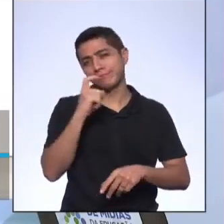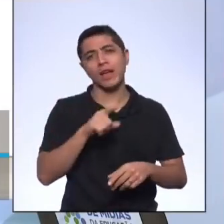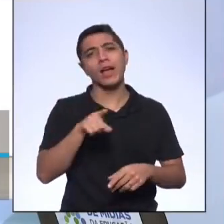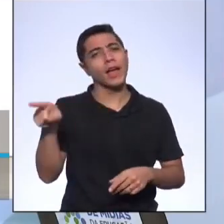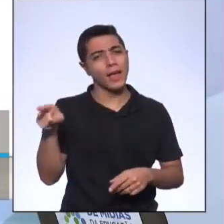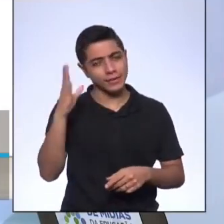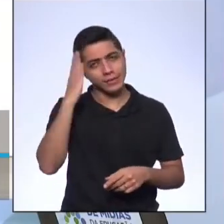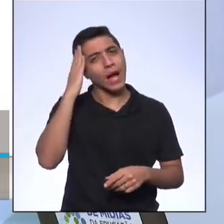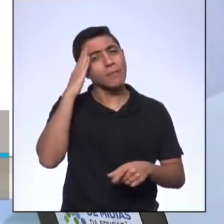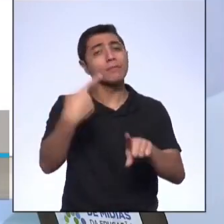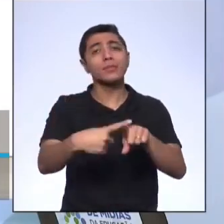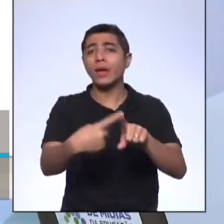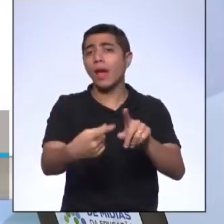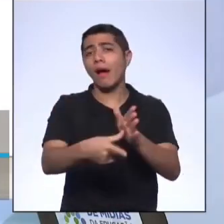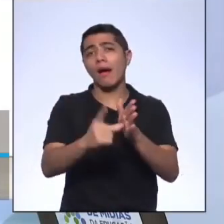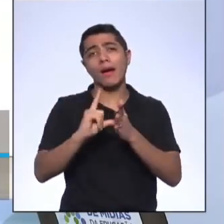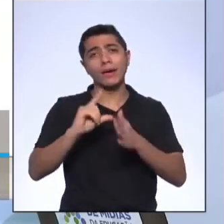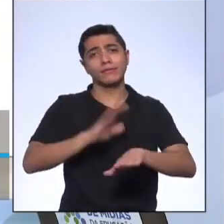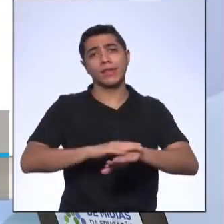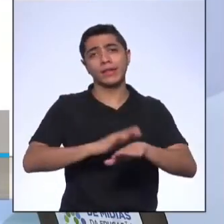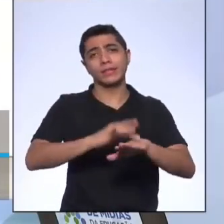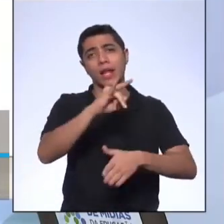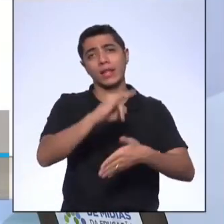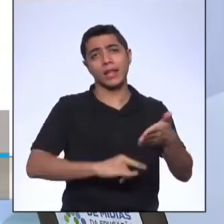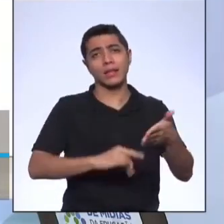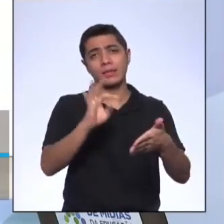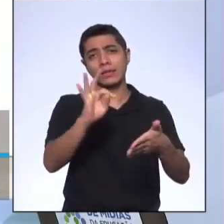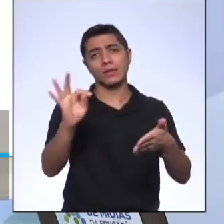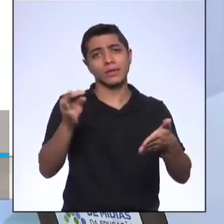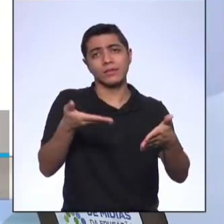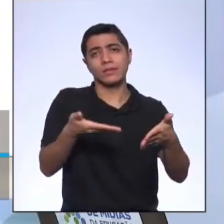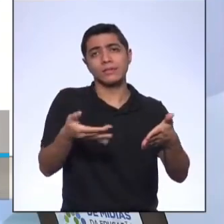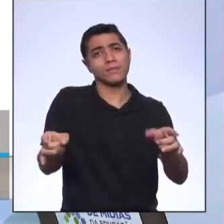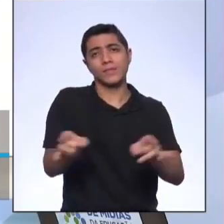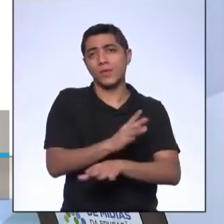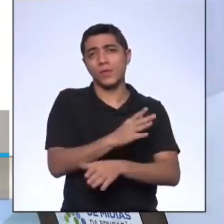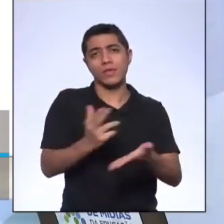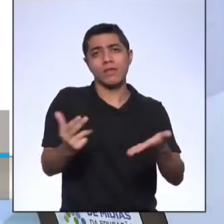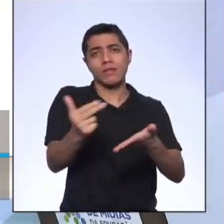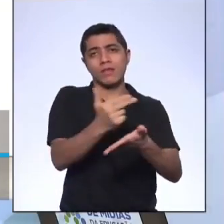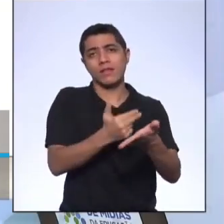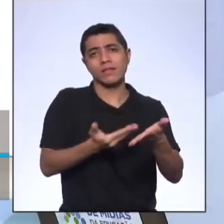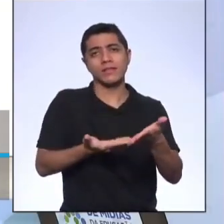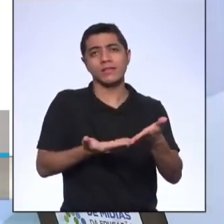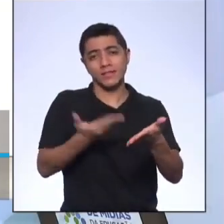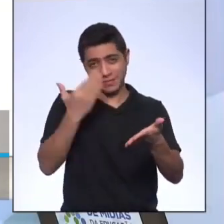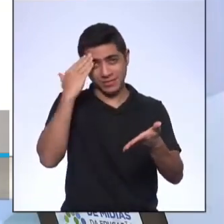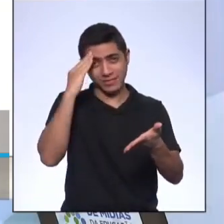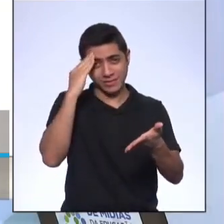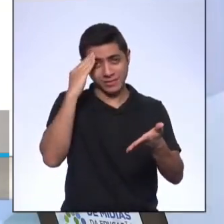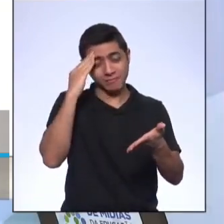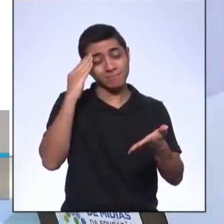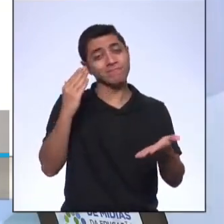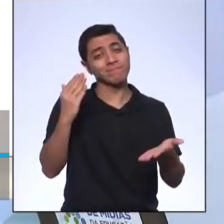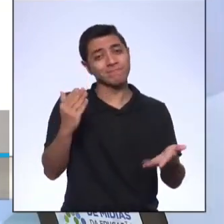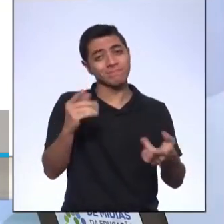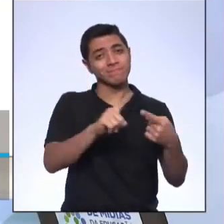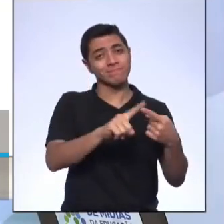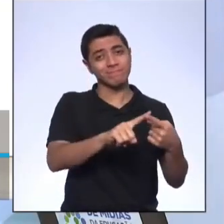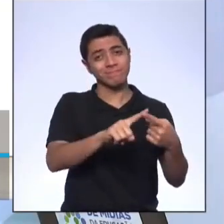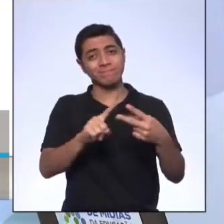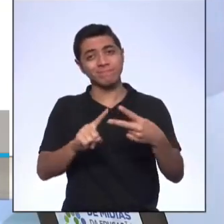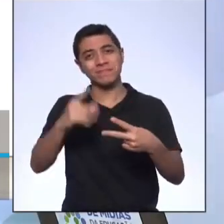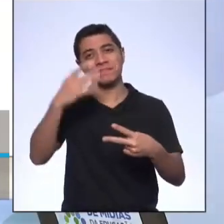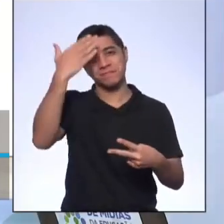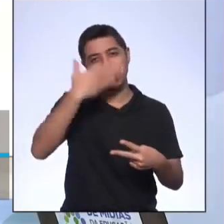daquele território que é o continente americano, né? Então, esses são dois indícios que desmontam, né, o